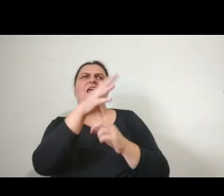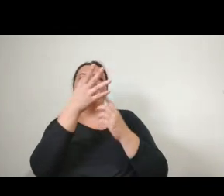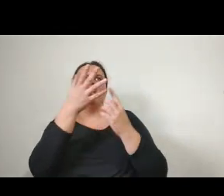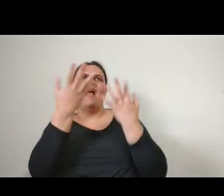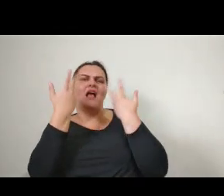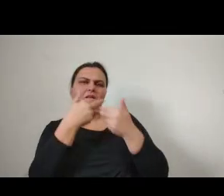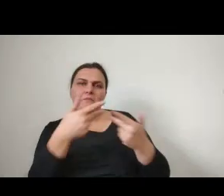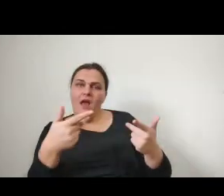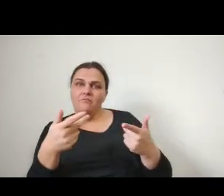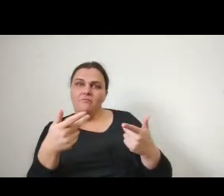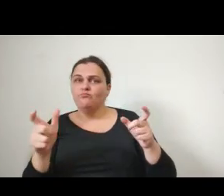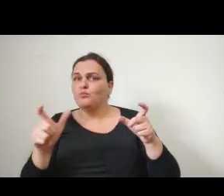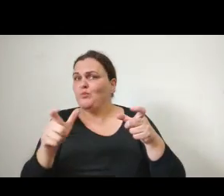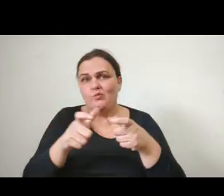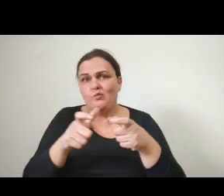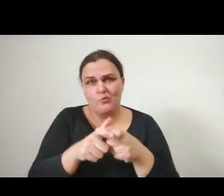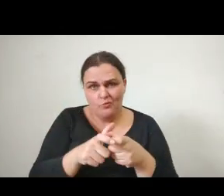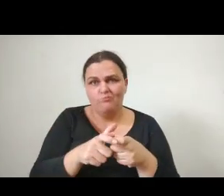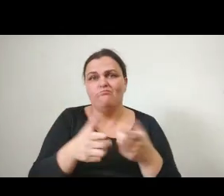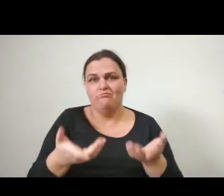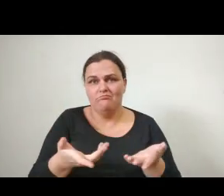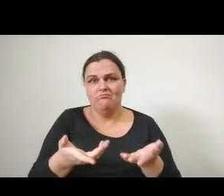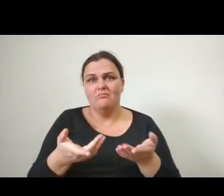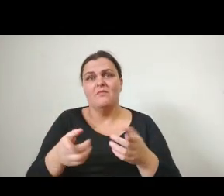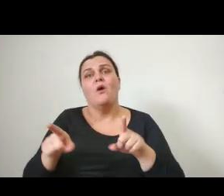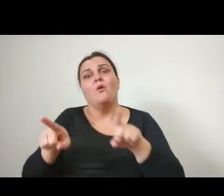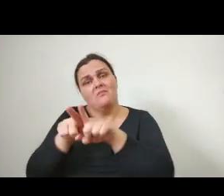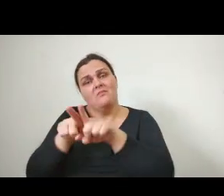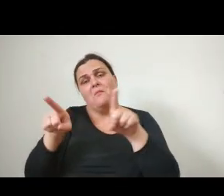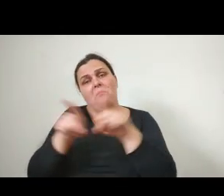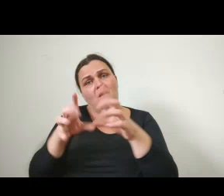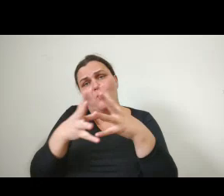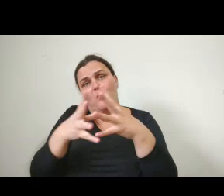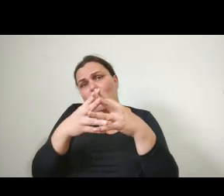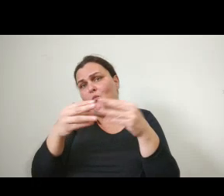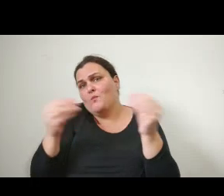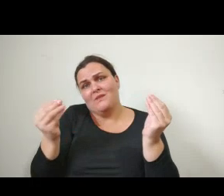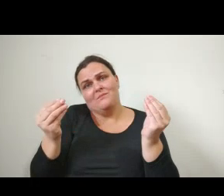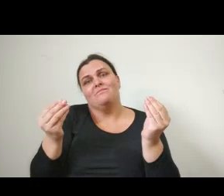e até mesmo, né, extinção de espécies.